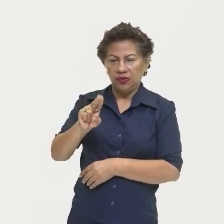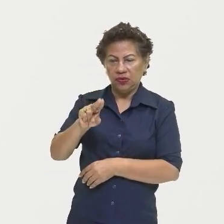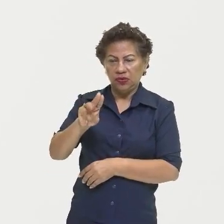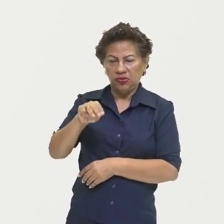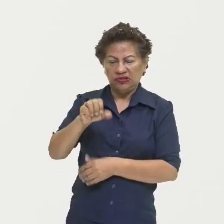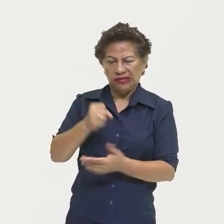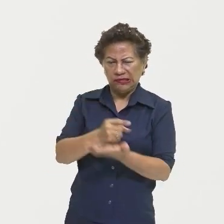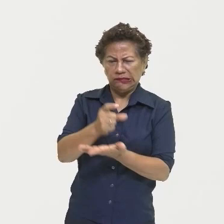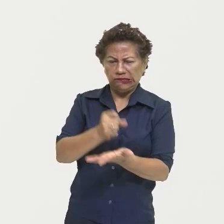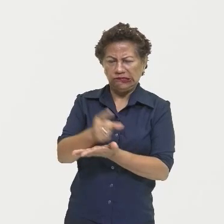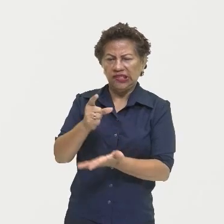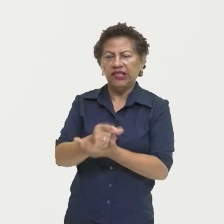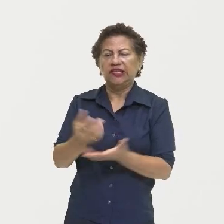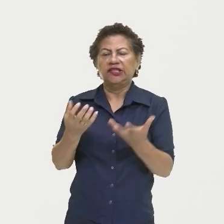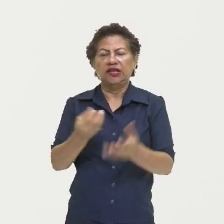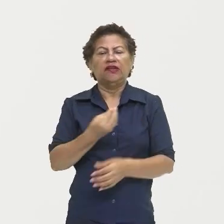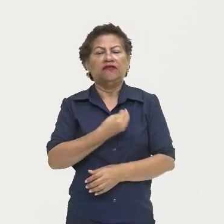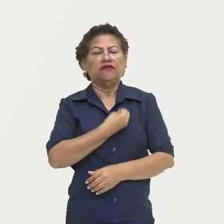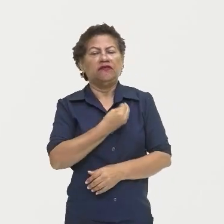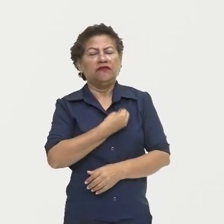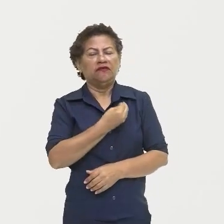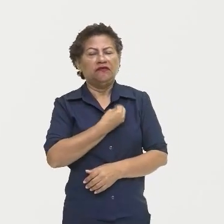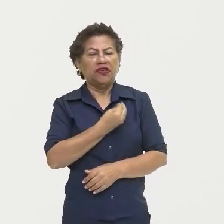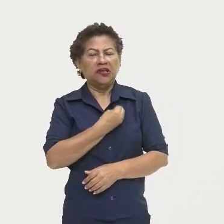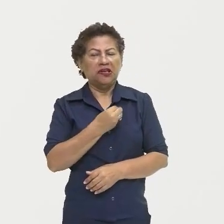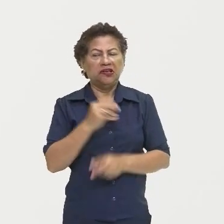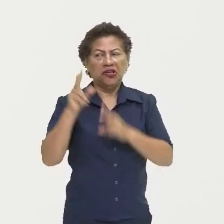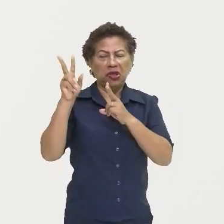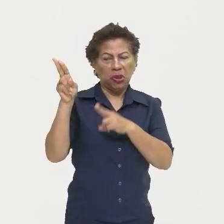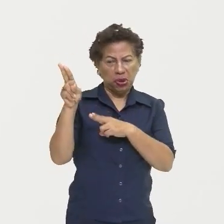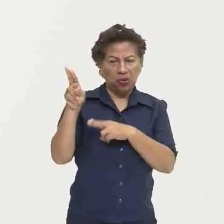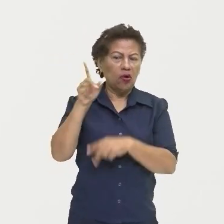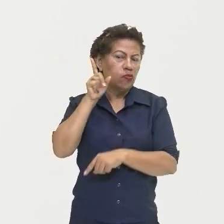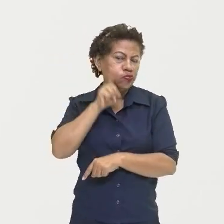vida americano, né? Até os filmes aí que a gente assiste,